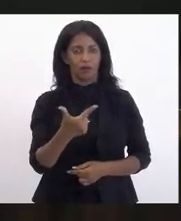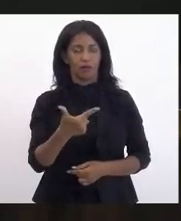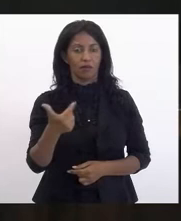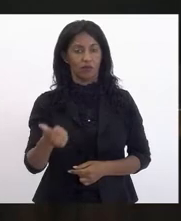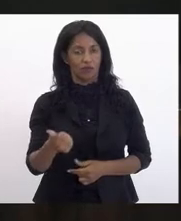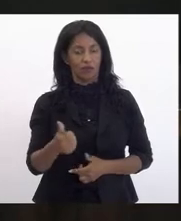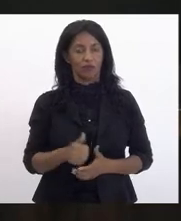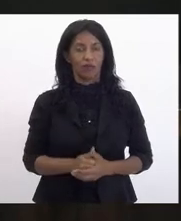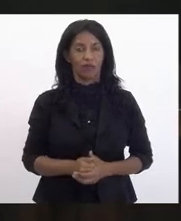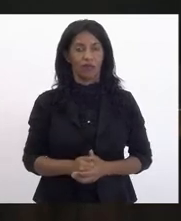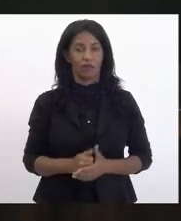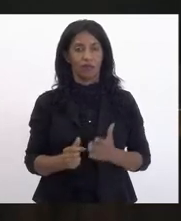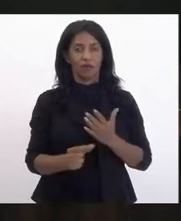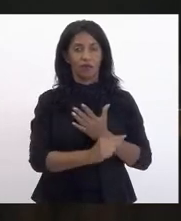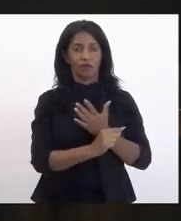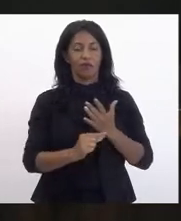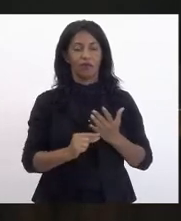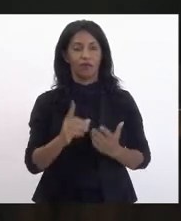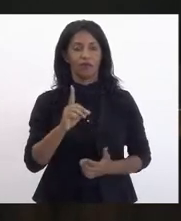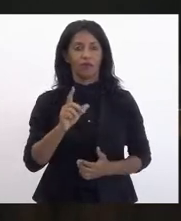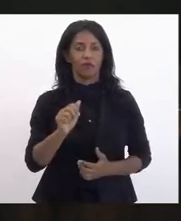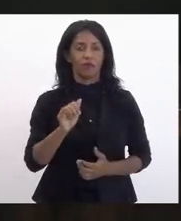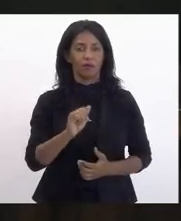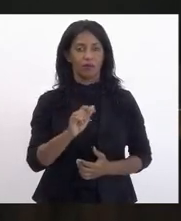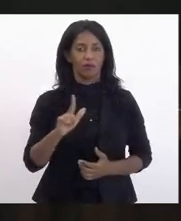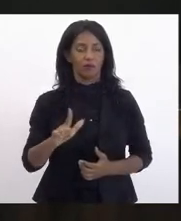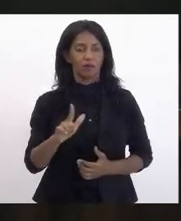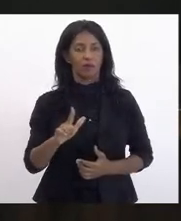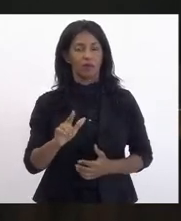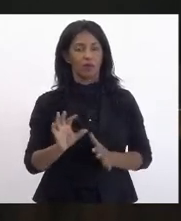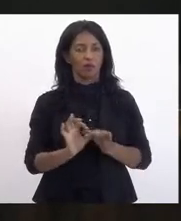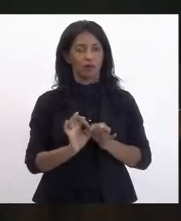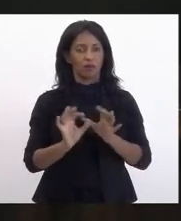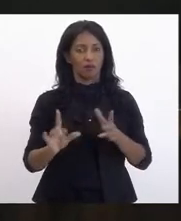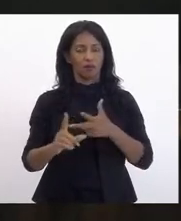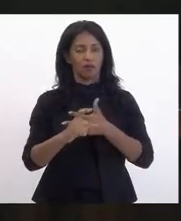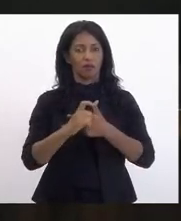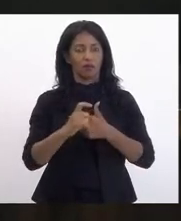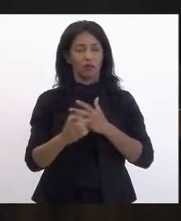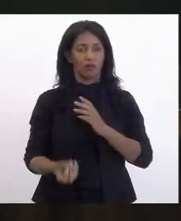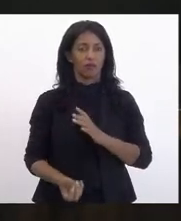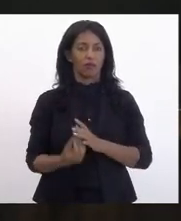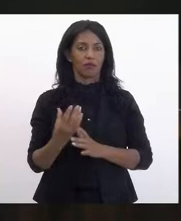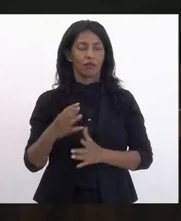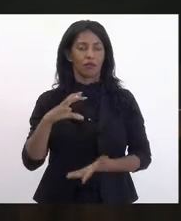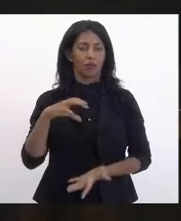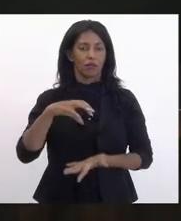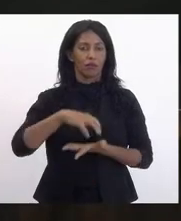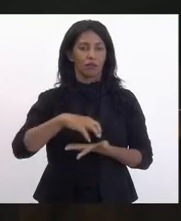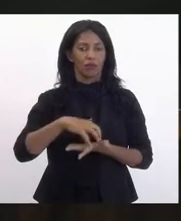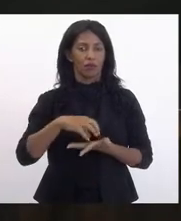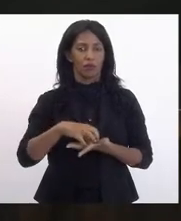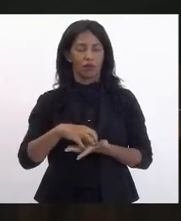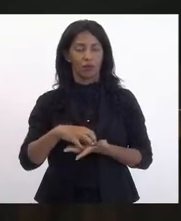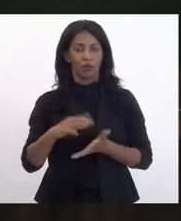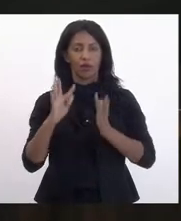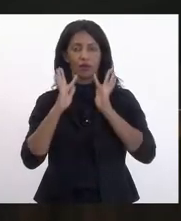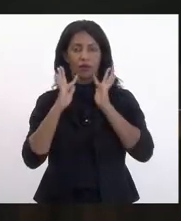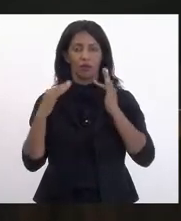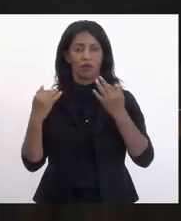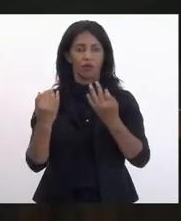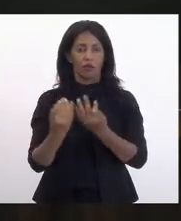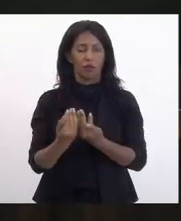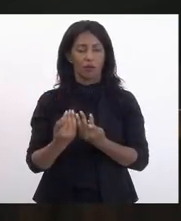4.416/2021, de autoria do deputado Daniel Liberon, que autoriza o Poder Executivo a criação do núcleo de acolhimento de familiares